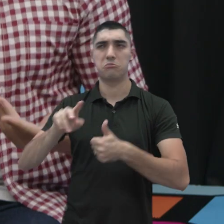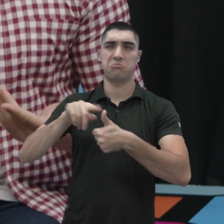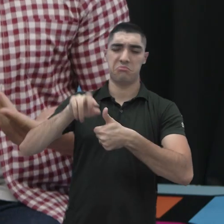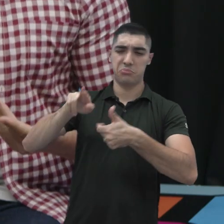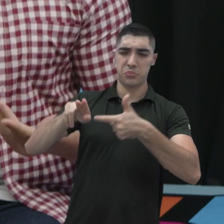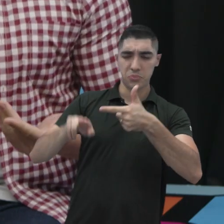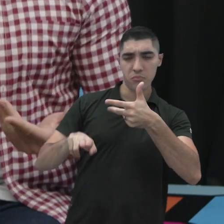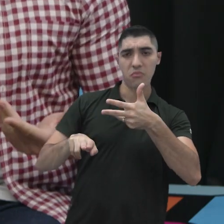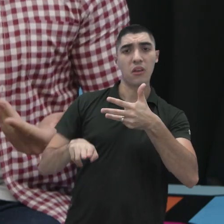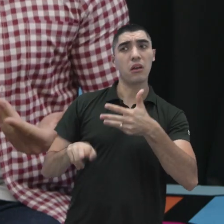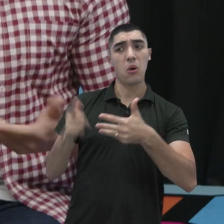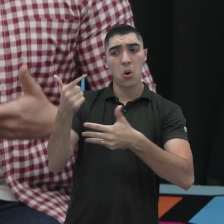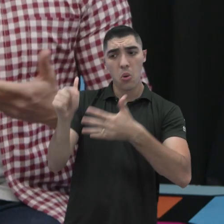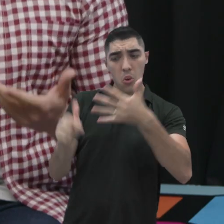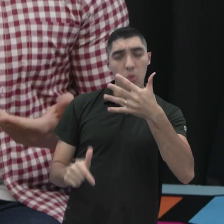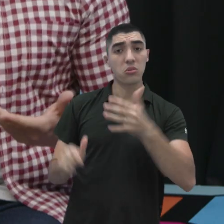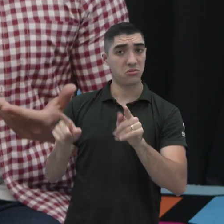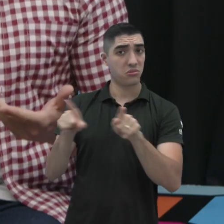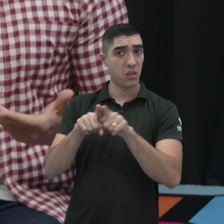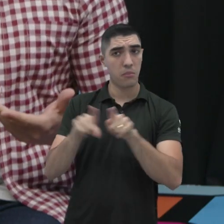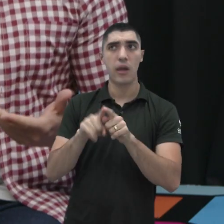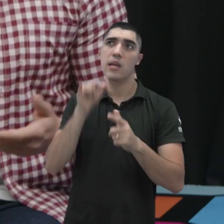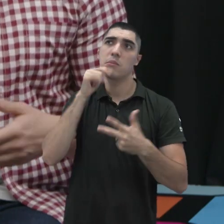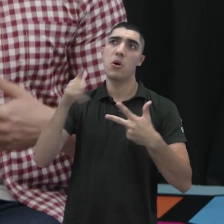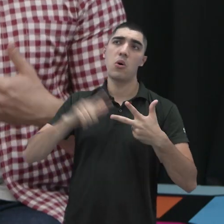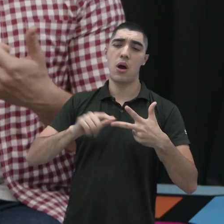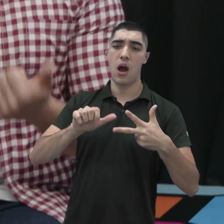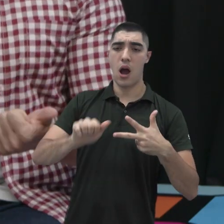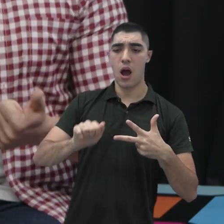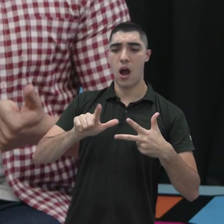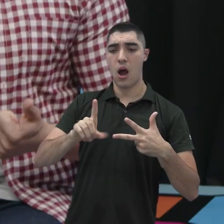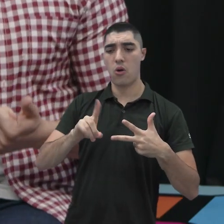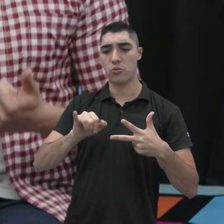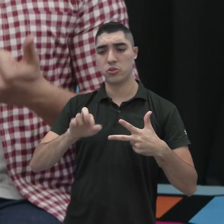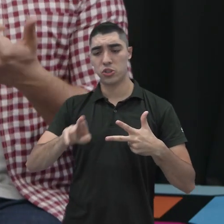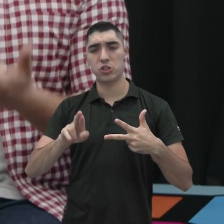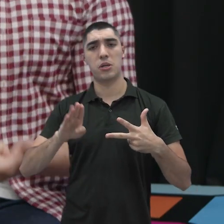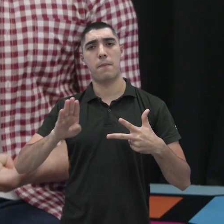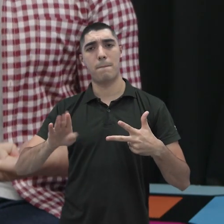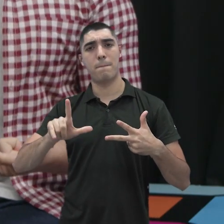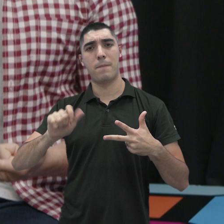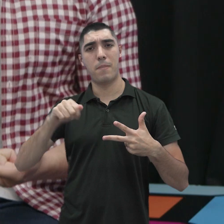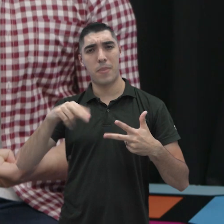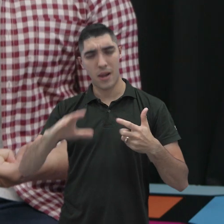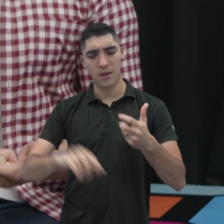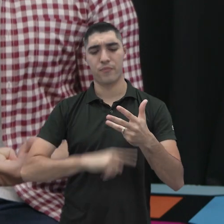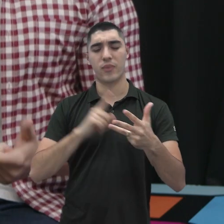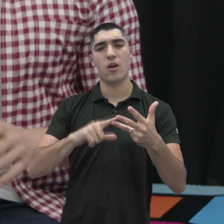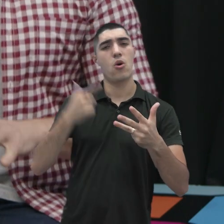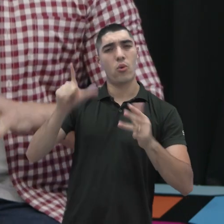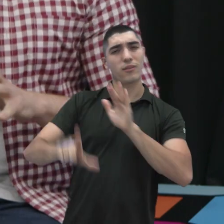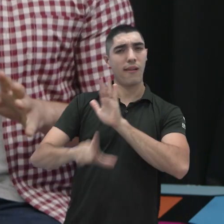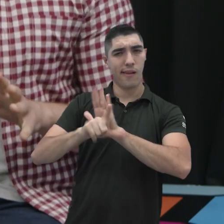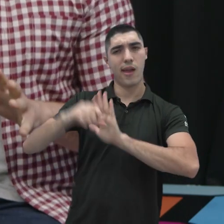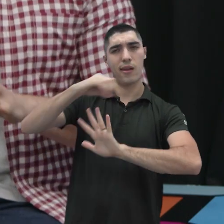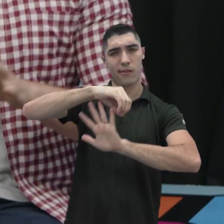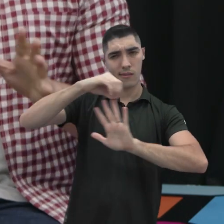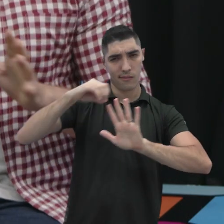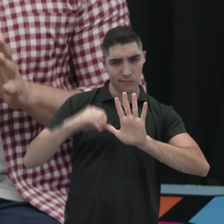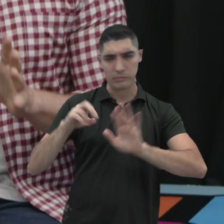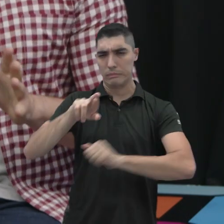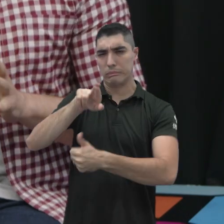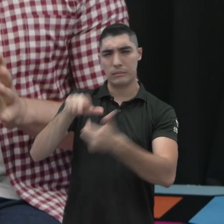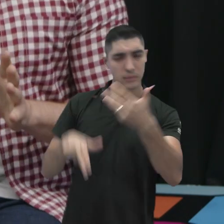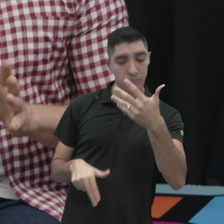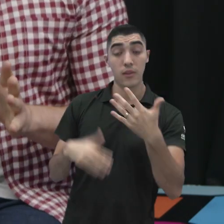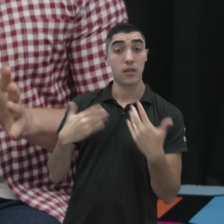cá a gente tem tido ampliação também dessa discussão, né? Lei Aldir Blanc, Lei Paulo Gustavo, mas em linhas gerais a gente sabe que cada